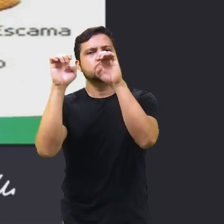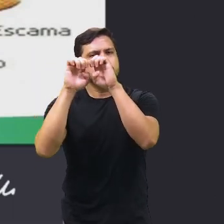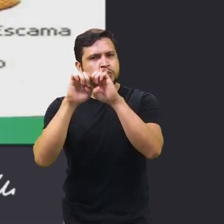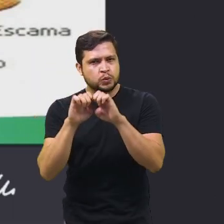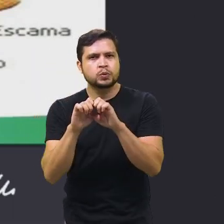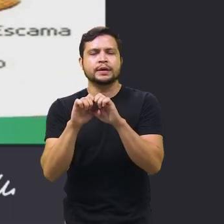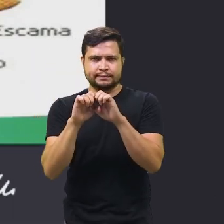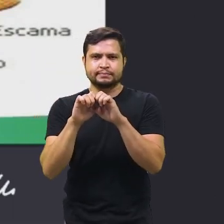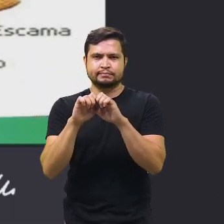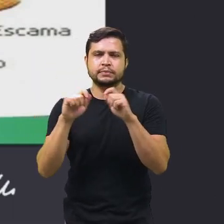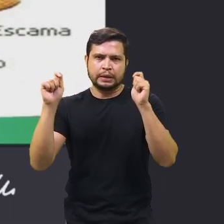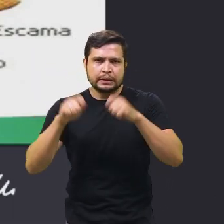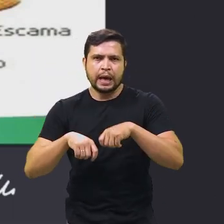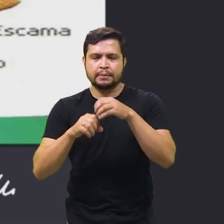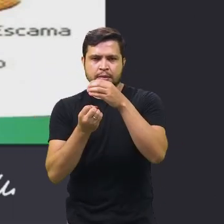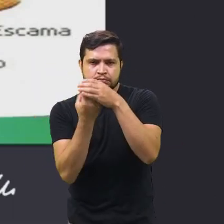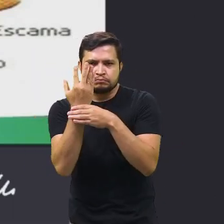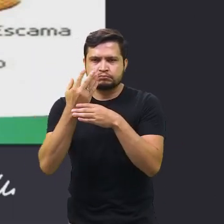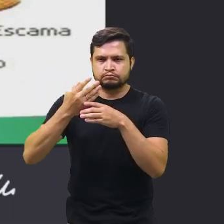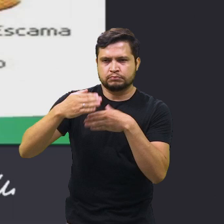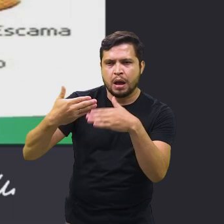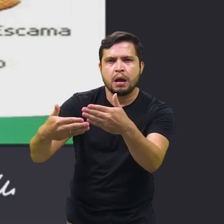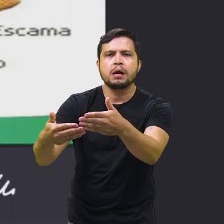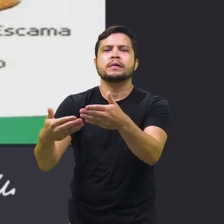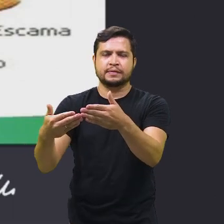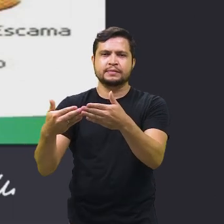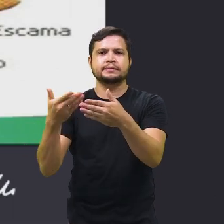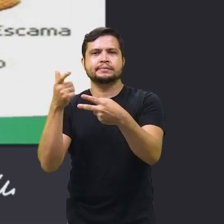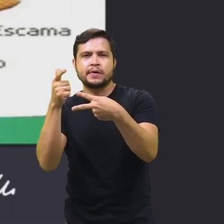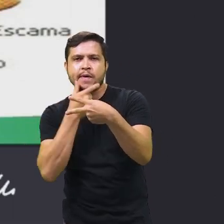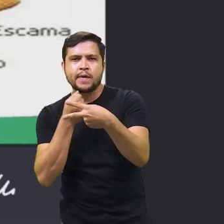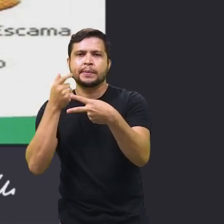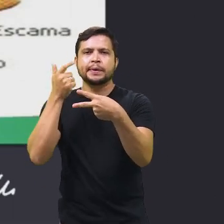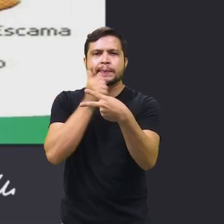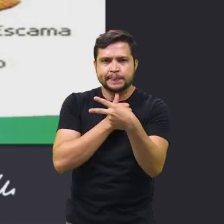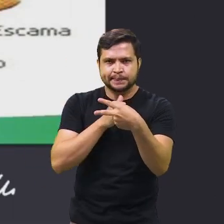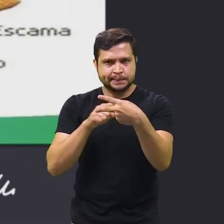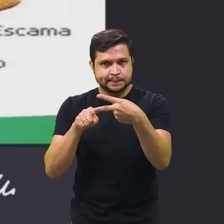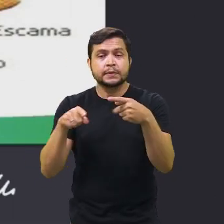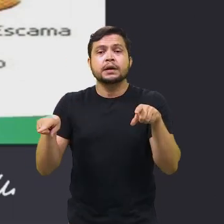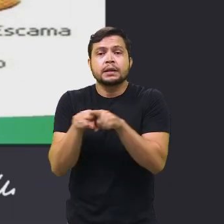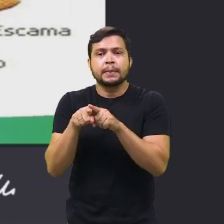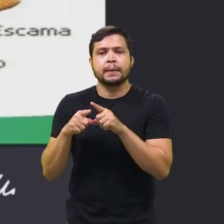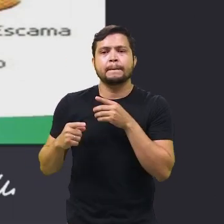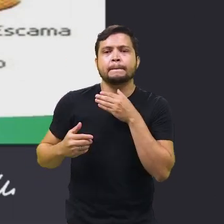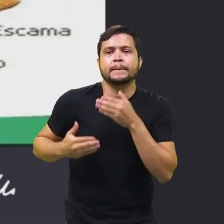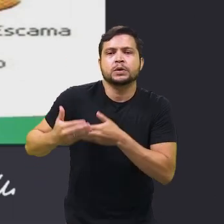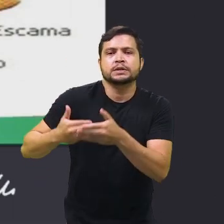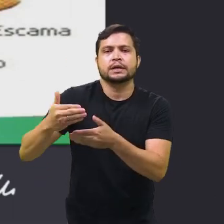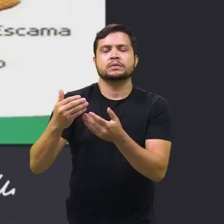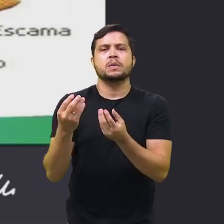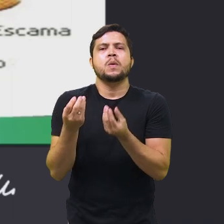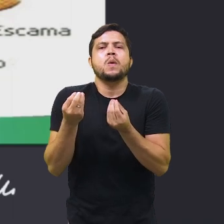reprodutivas, né, os estróbilos, tanto estróbilos masculinos como femininos, e o processo de fecundação acontecendo,